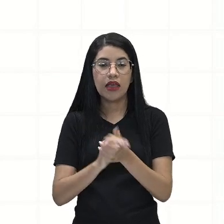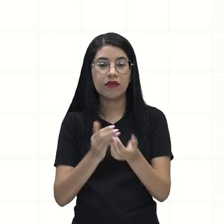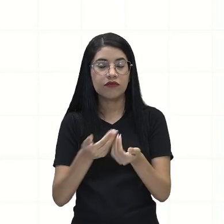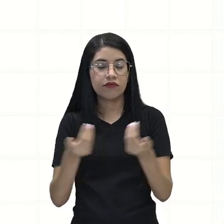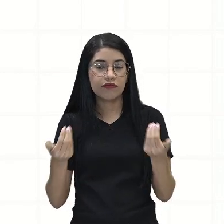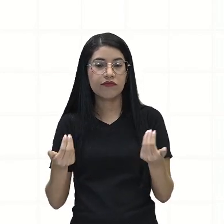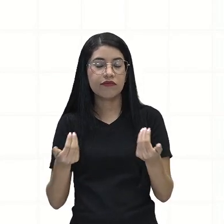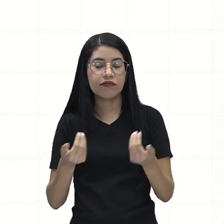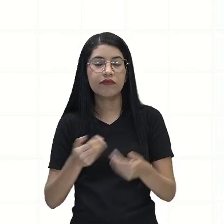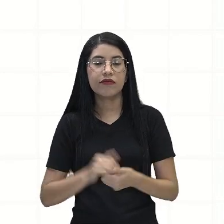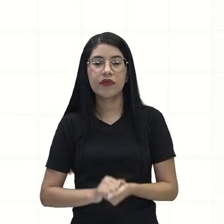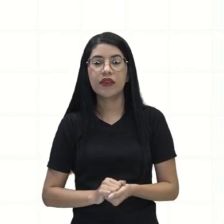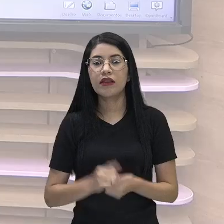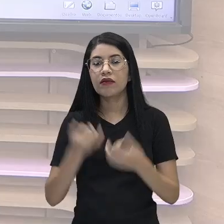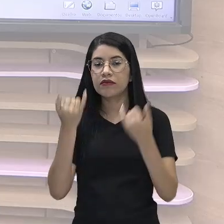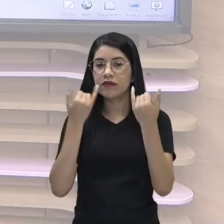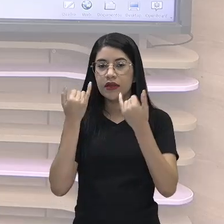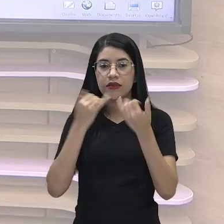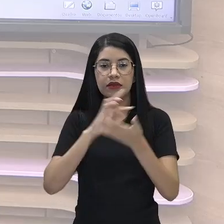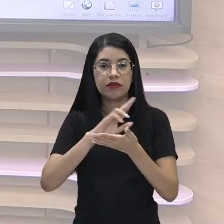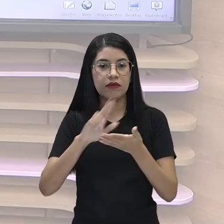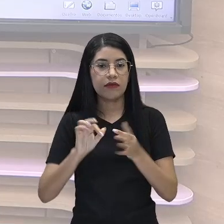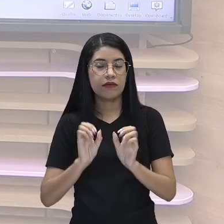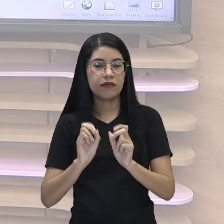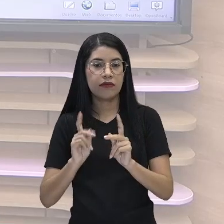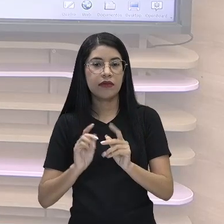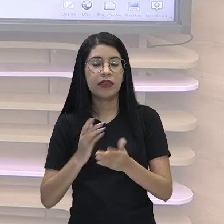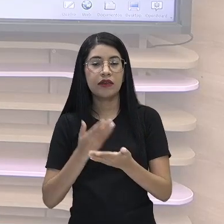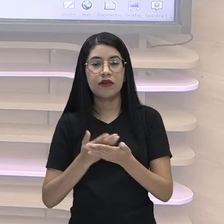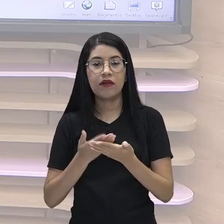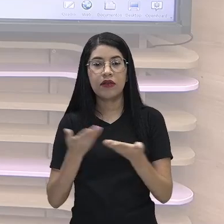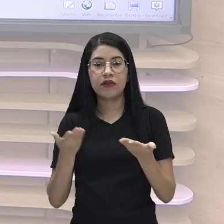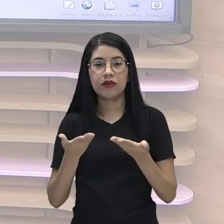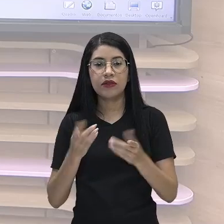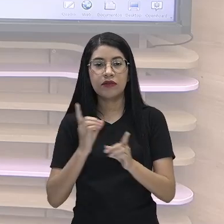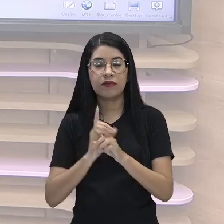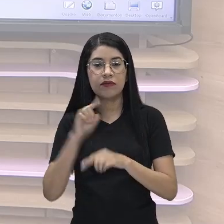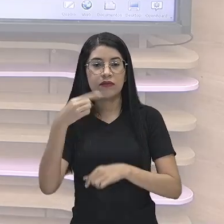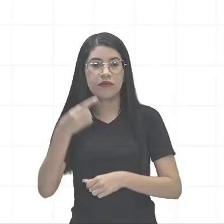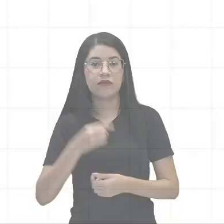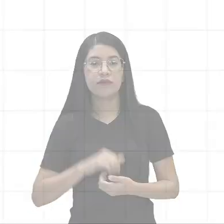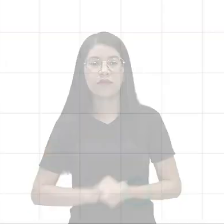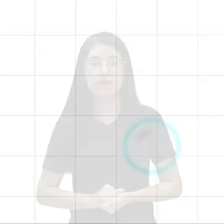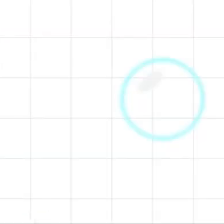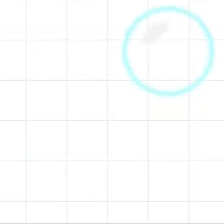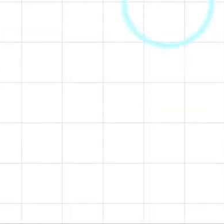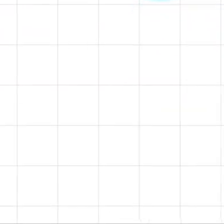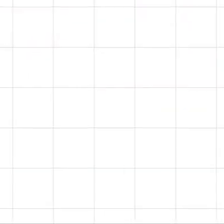todas essas informações, certo? Então, essa foi a nossa aula e até uma próxima.